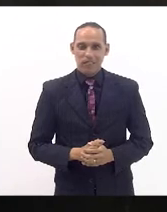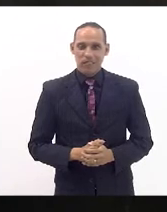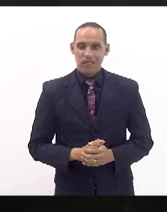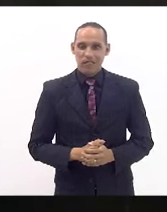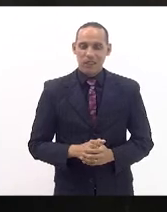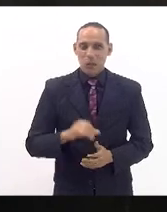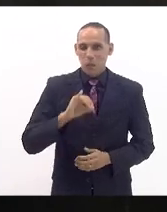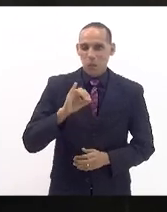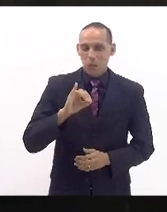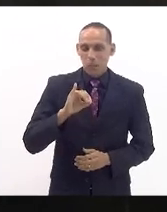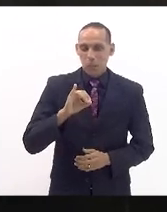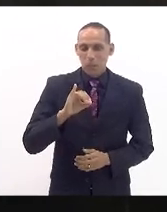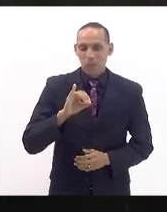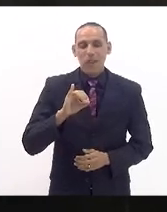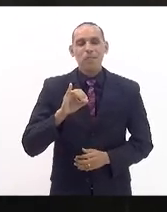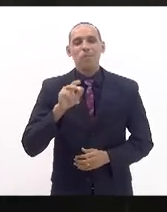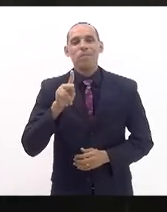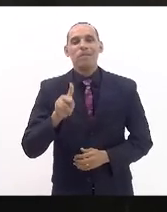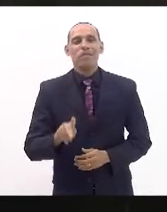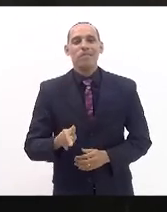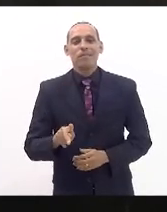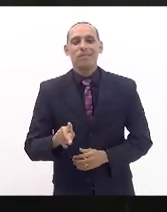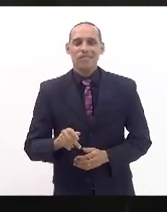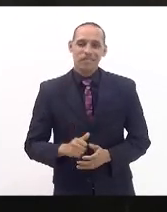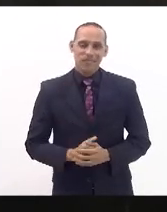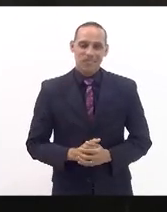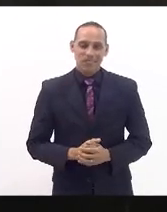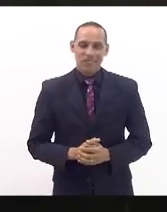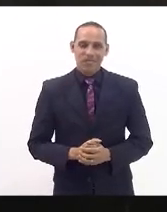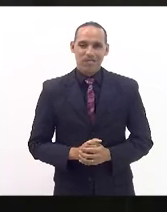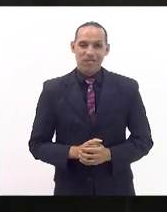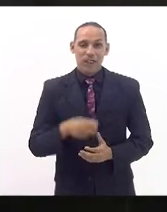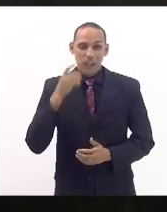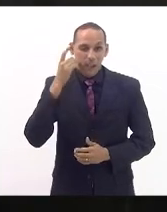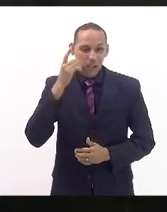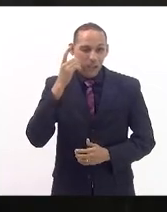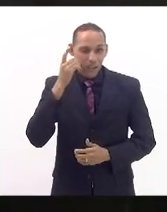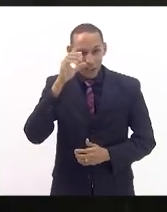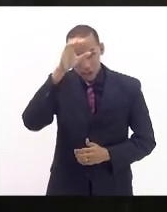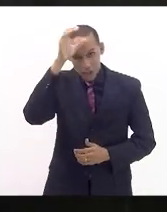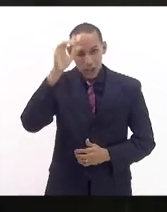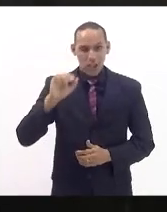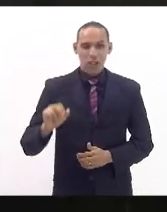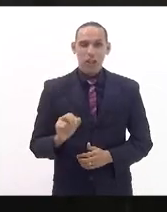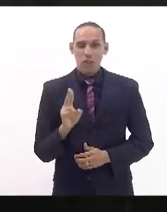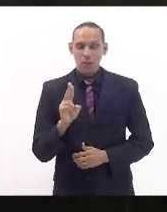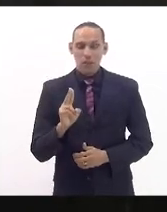Alô, senhora presidente, deputada Tia Ju,